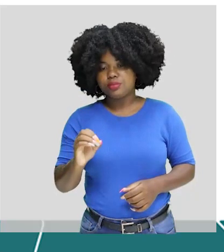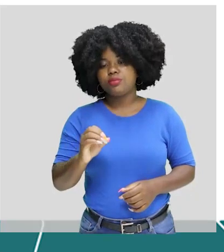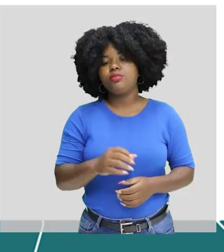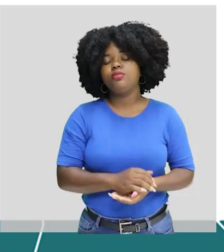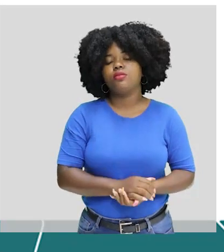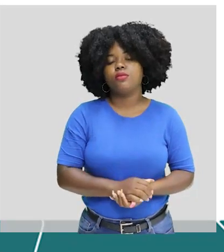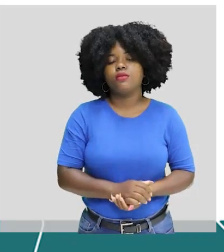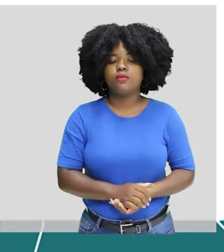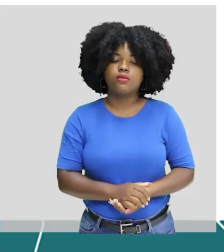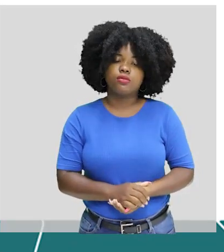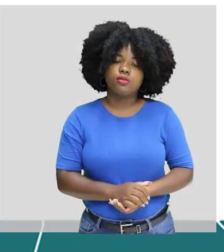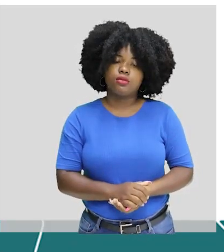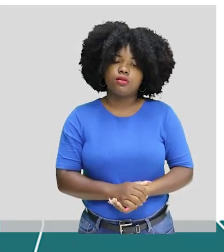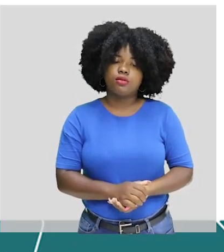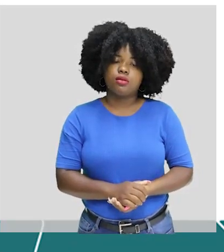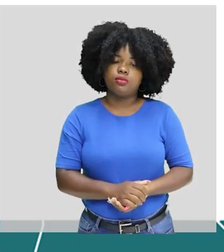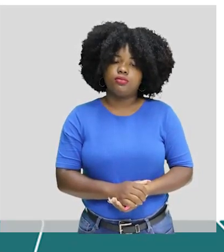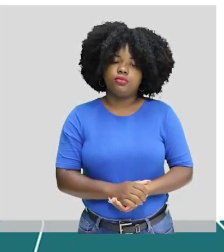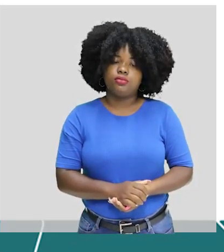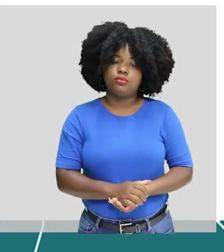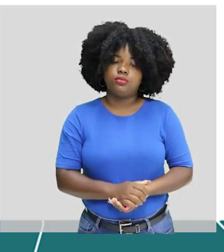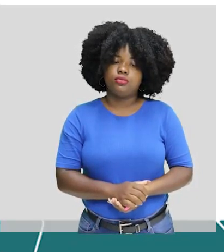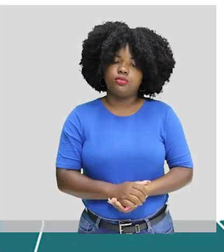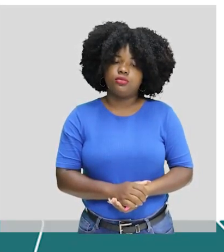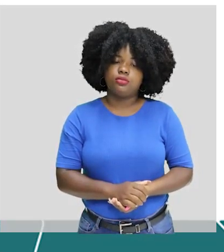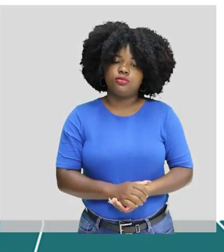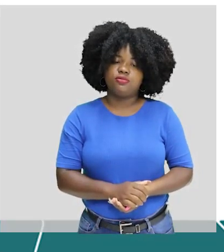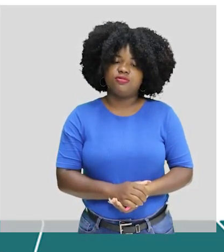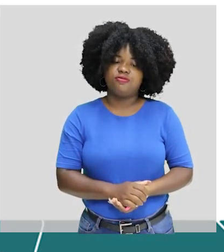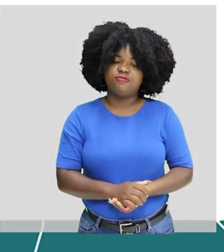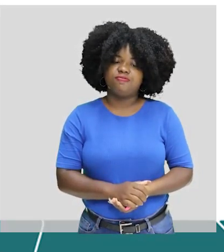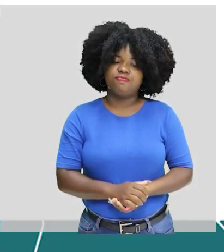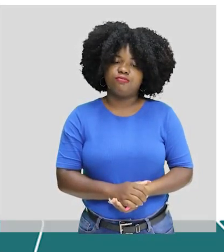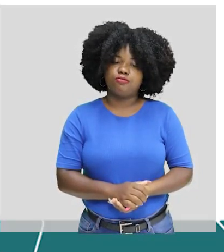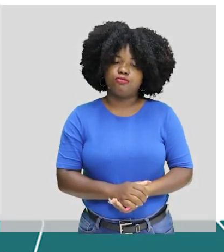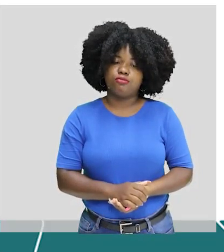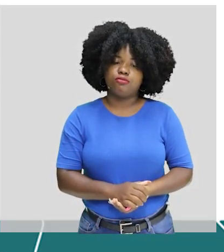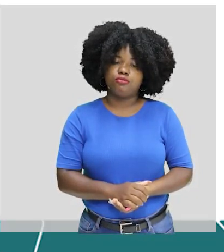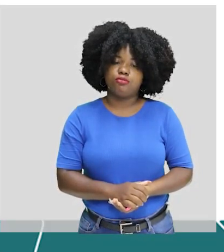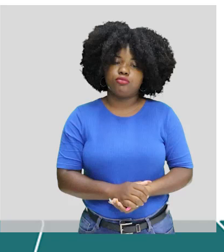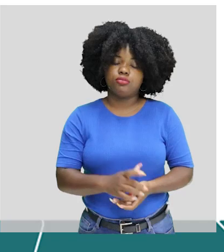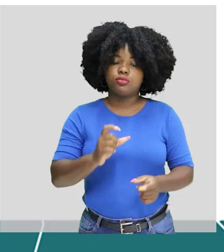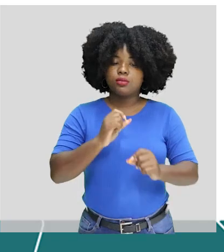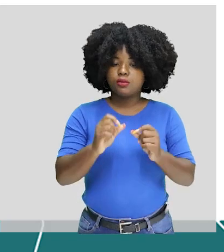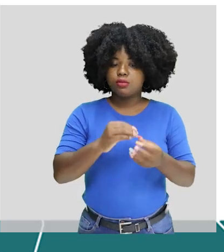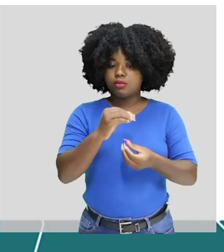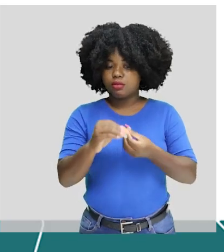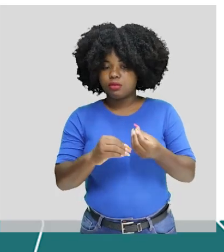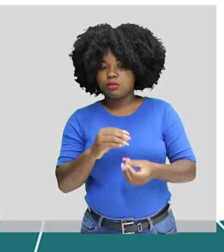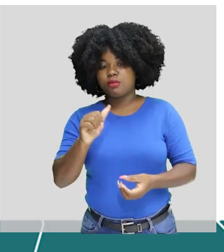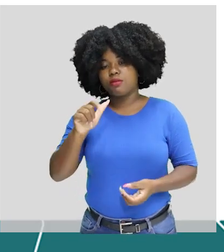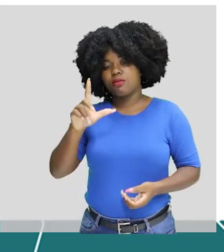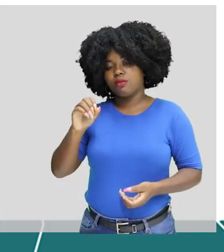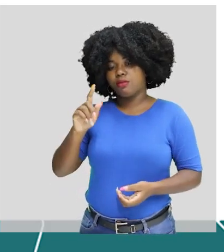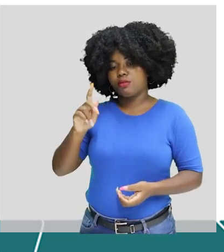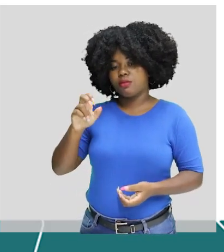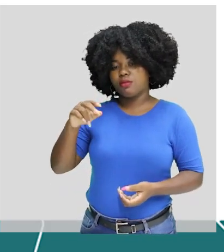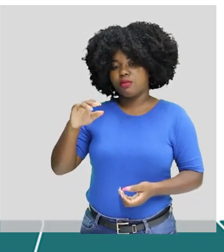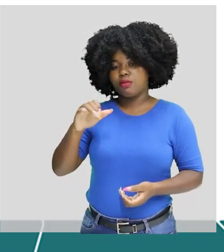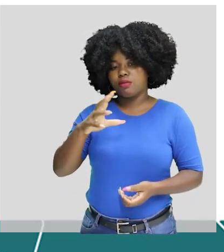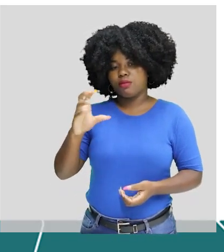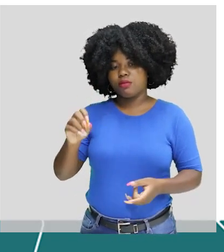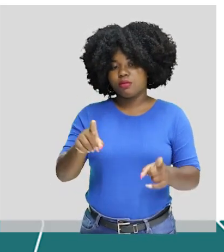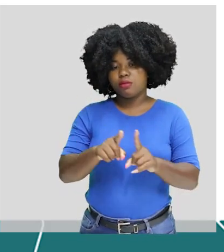aletos orgânicos. Tudo bem? Os aletos orgânicos. Então, vamos trabalhar as reações de halogenação,